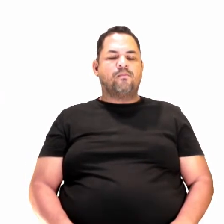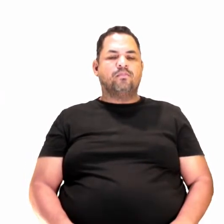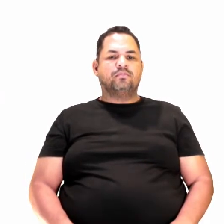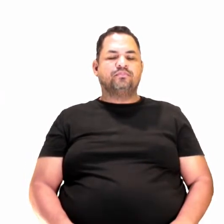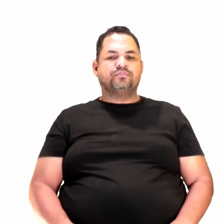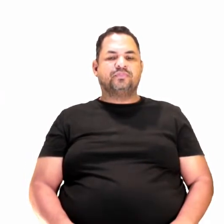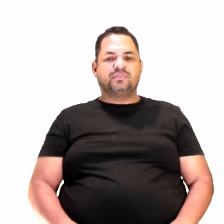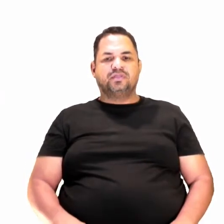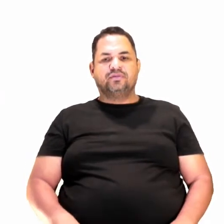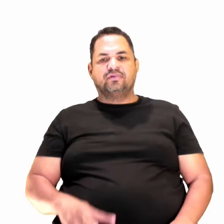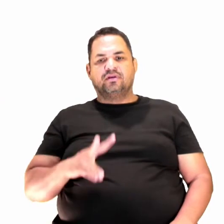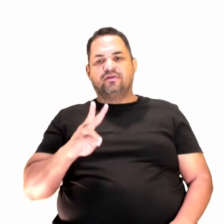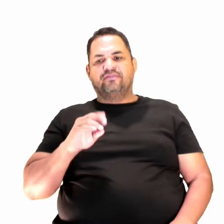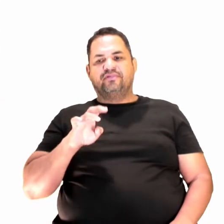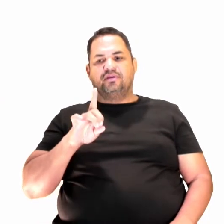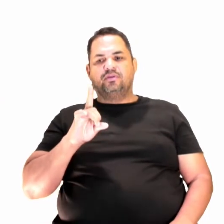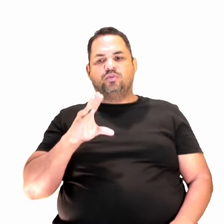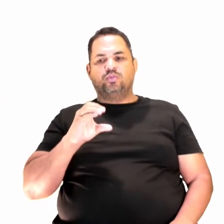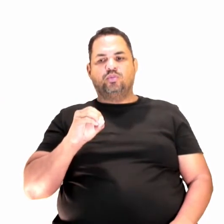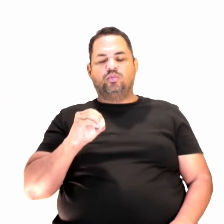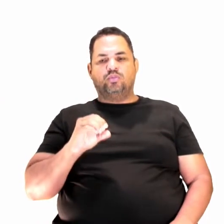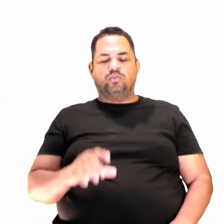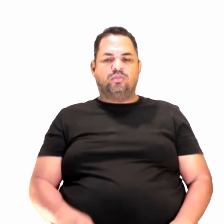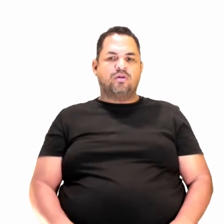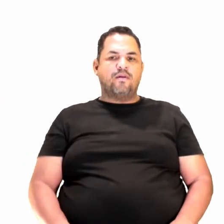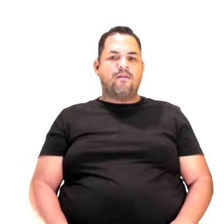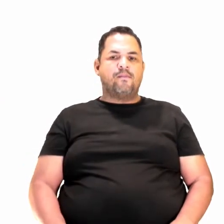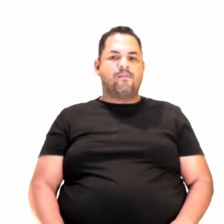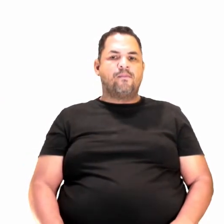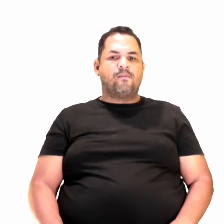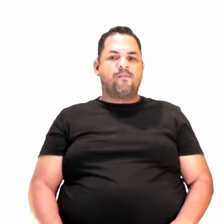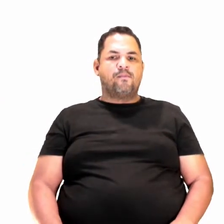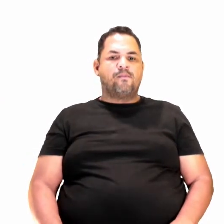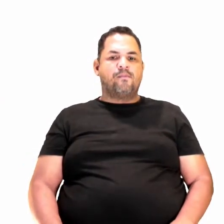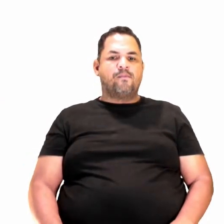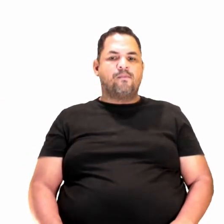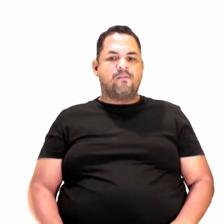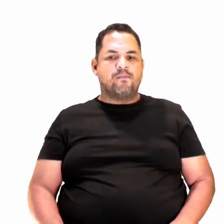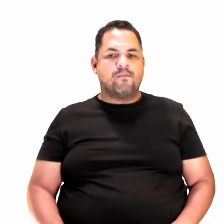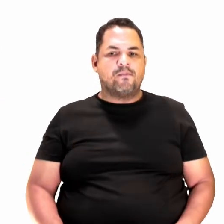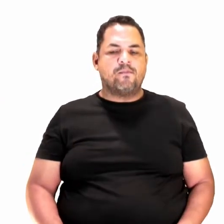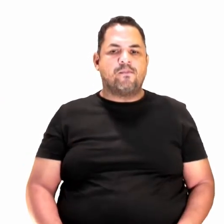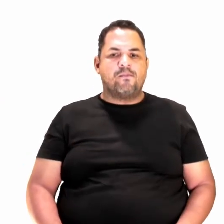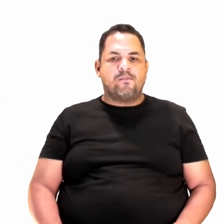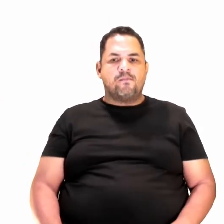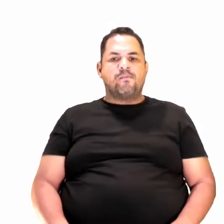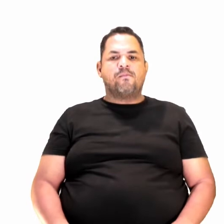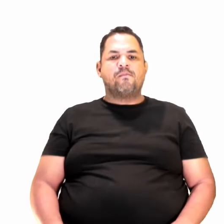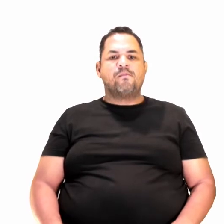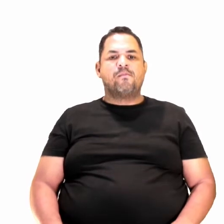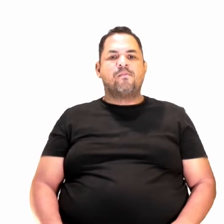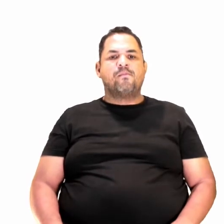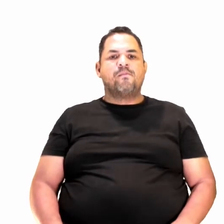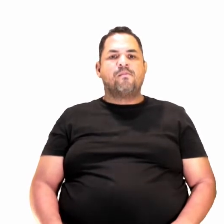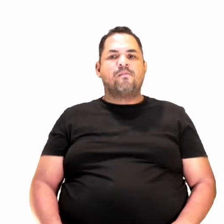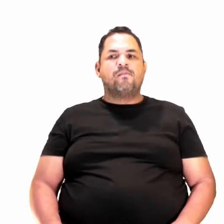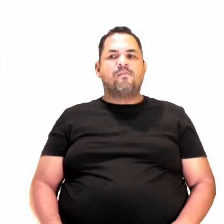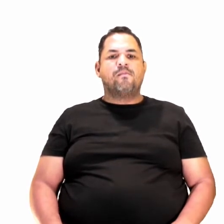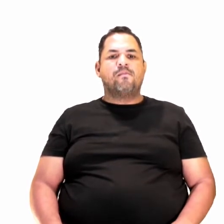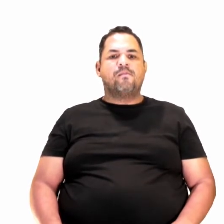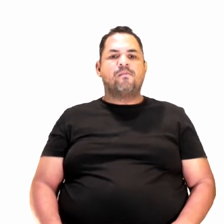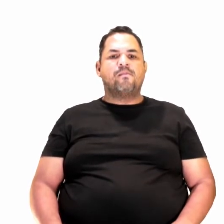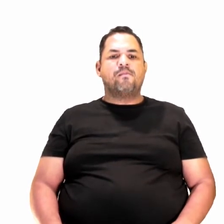cabelo. Mais informações. Length, que é comprimento. Temos long, shoulder length